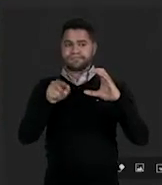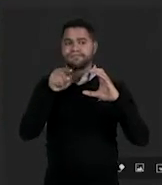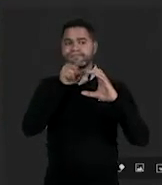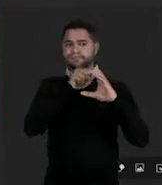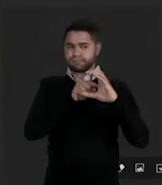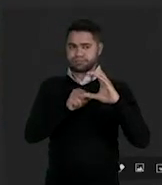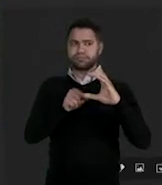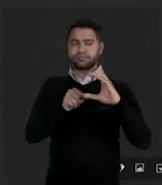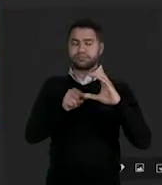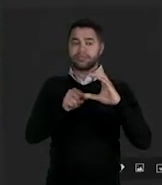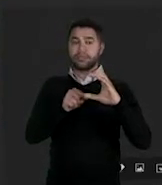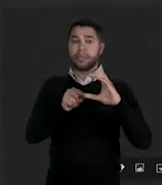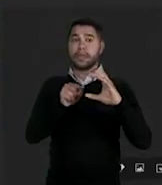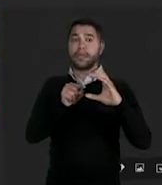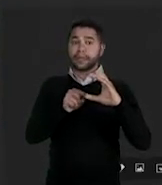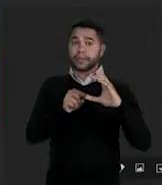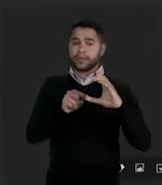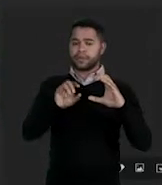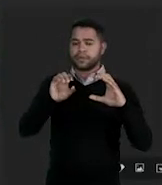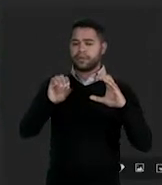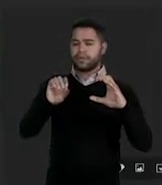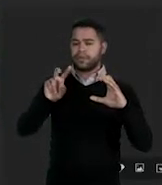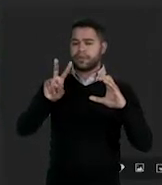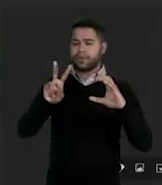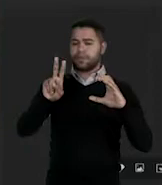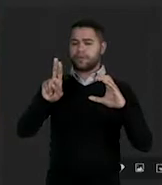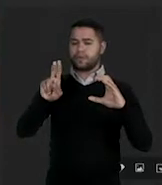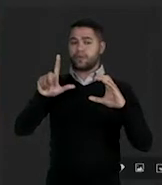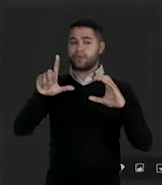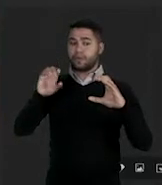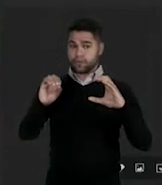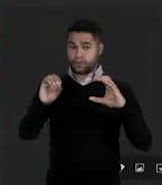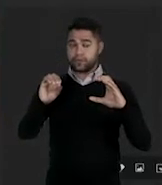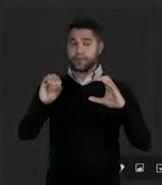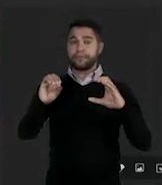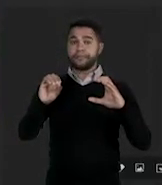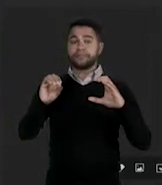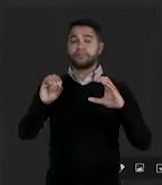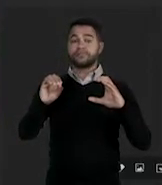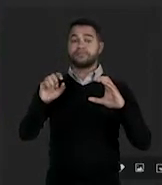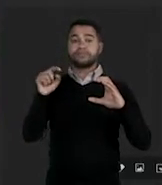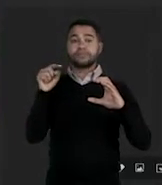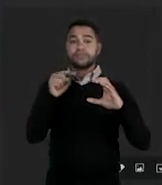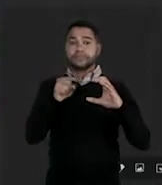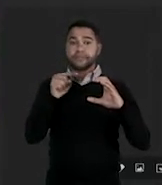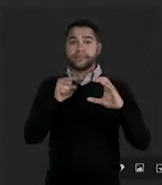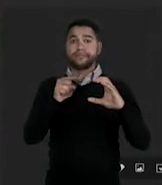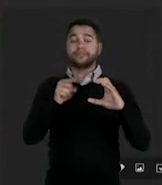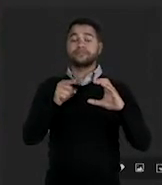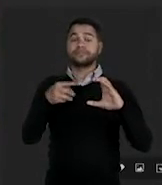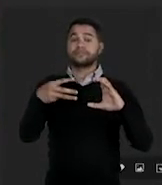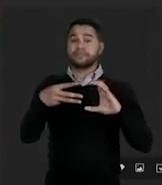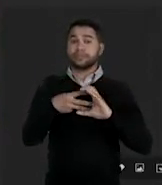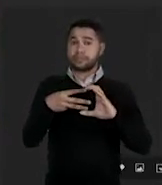formato esférico é o óvulo. O óvulo é uma